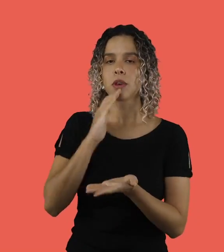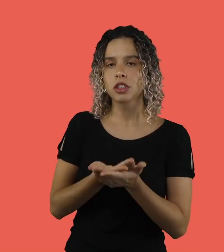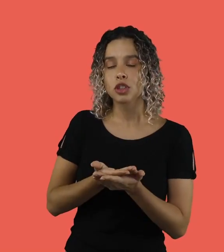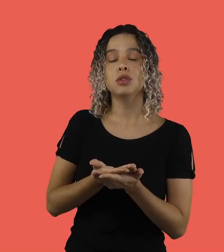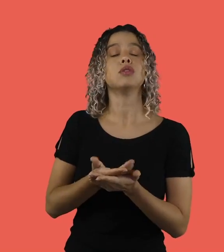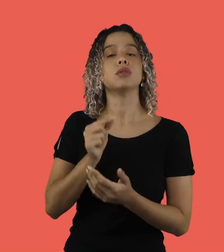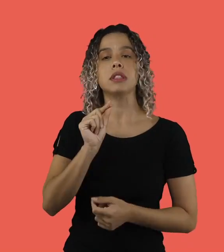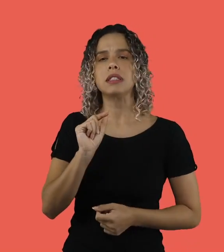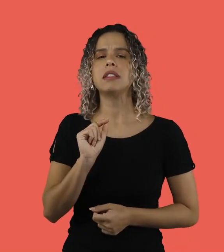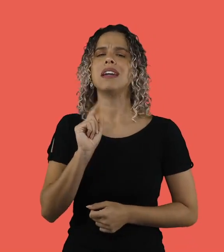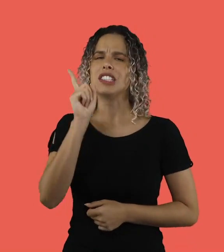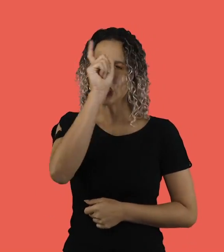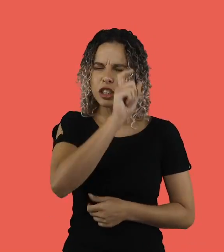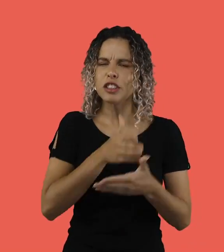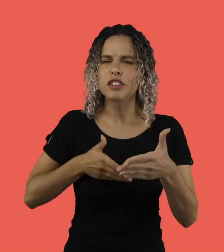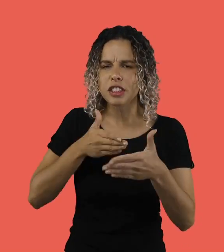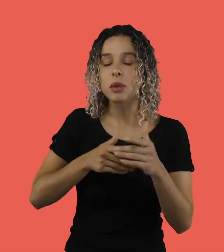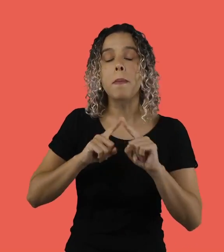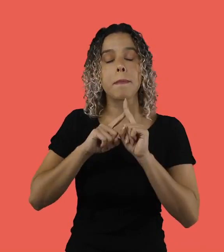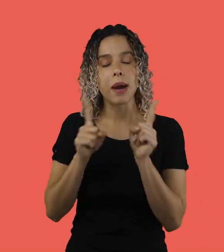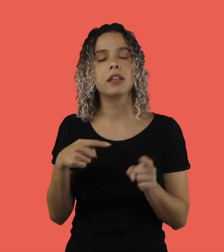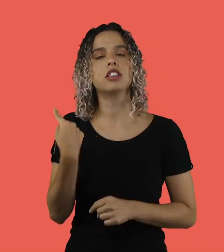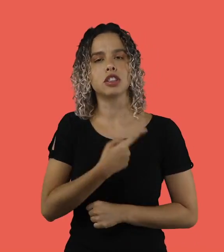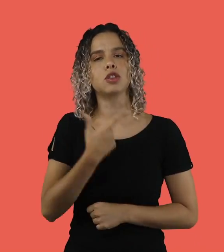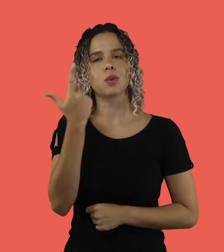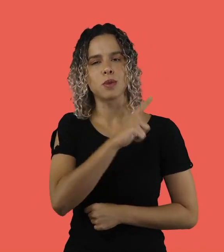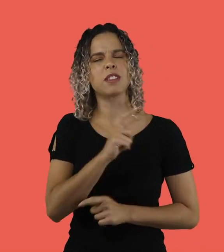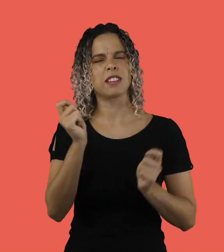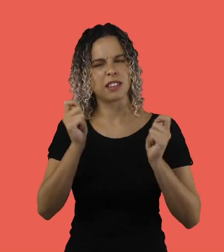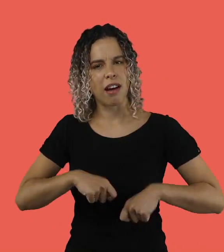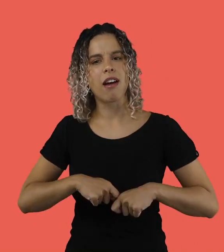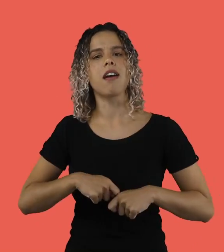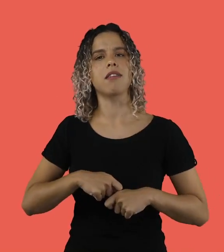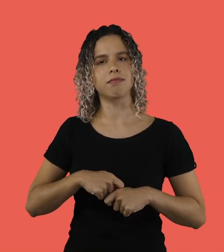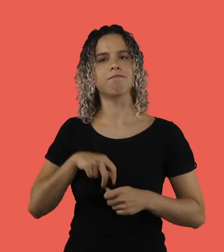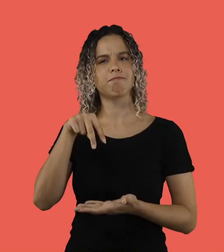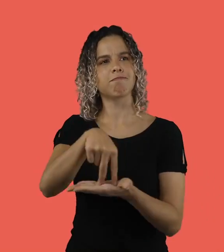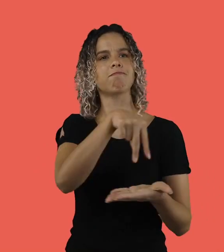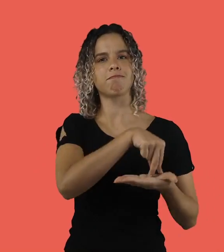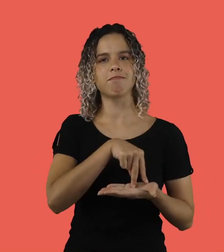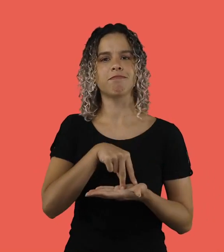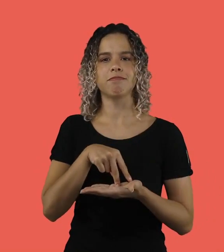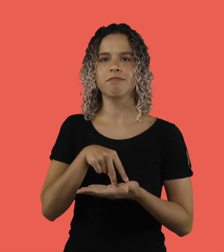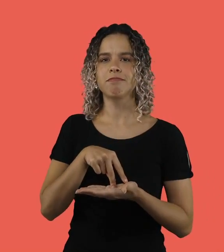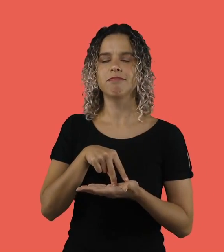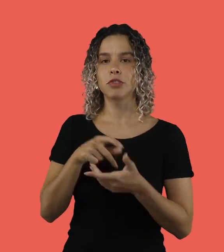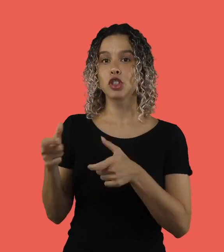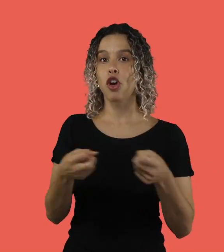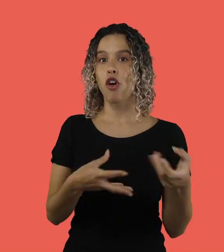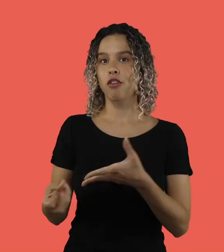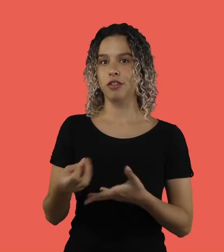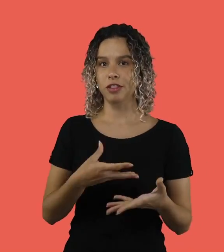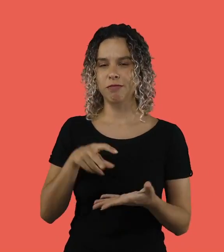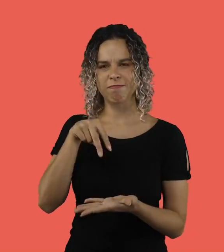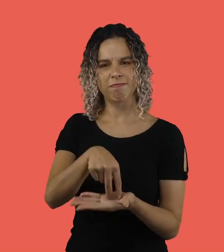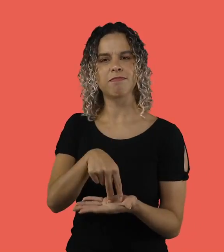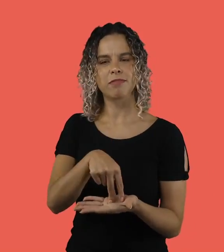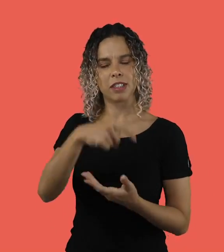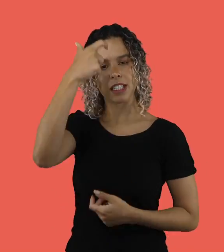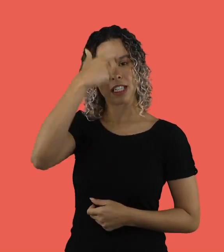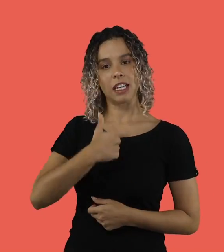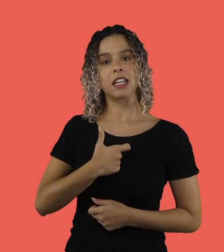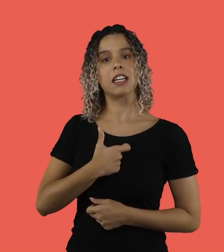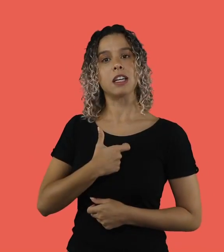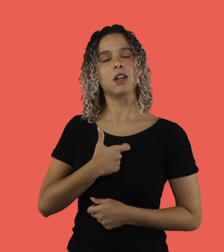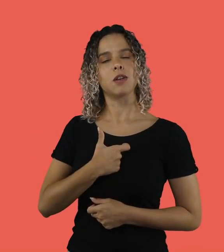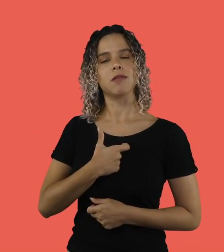acredito que, por mais que seja muito difícil, a gente vai conseguir chegar nos lugares, ocupar novos espaços e